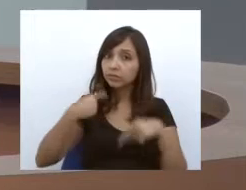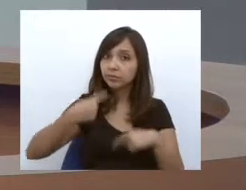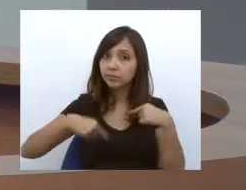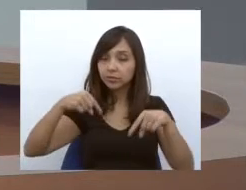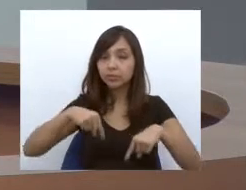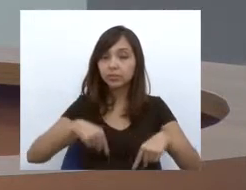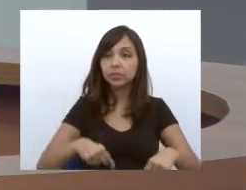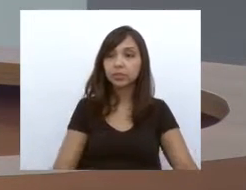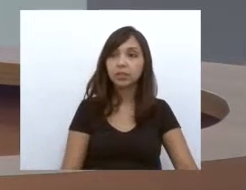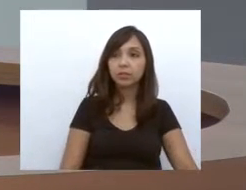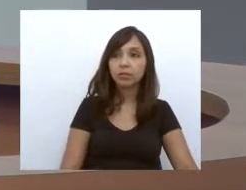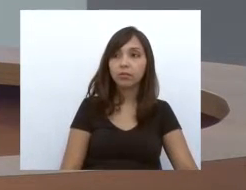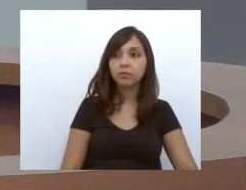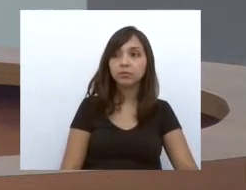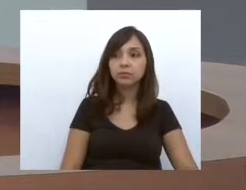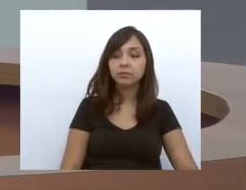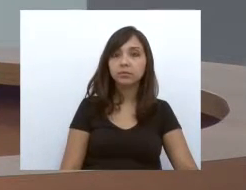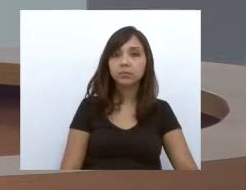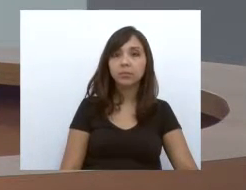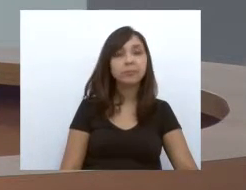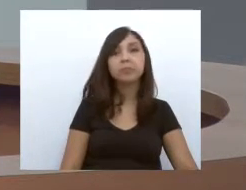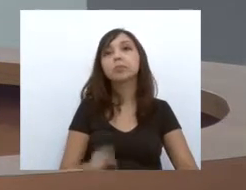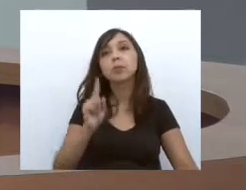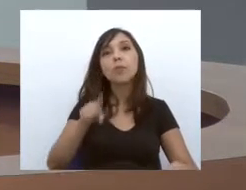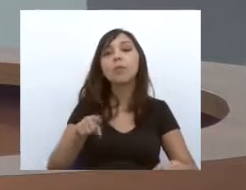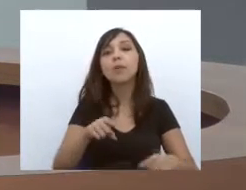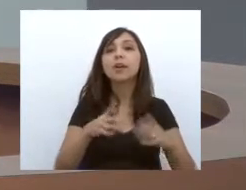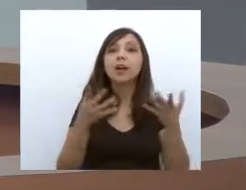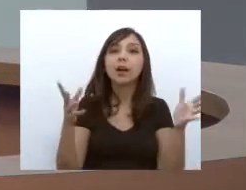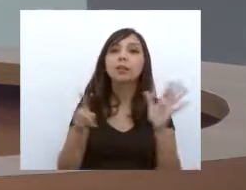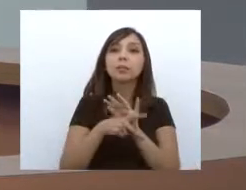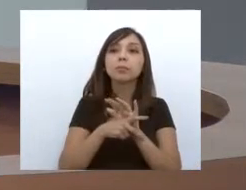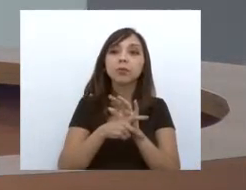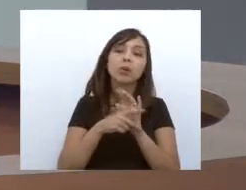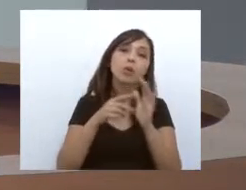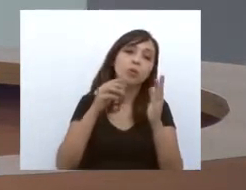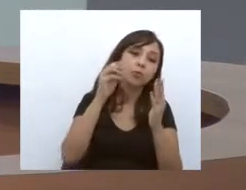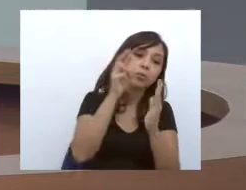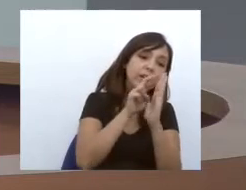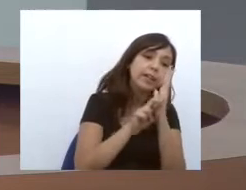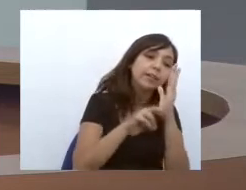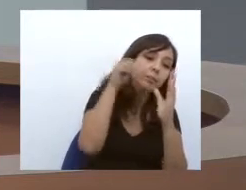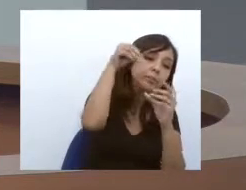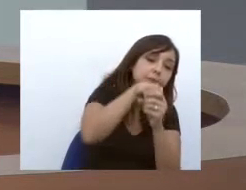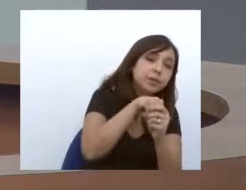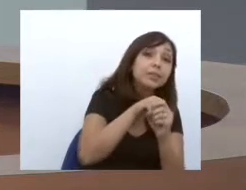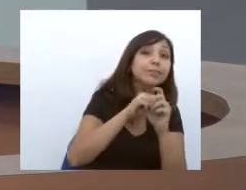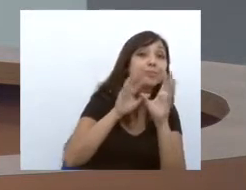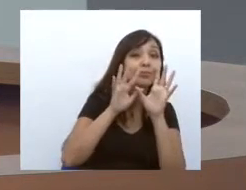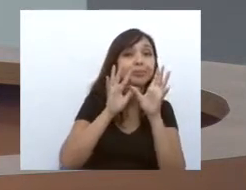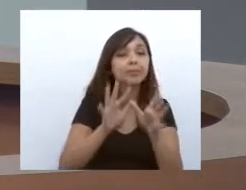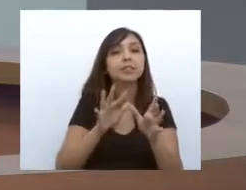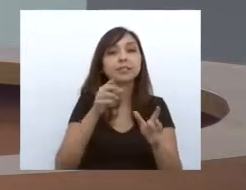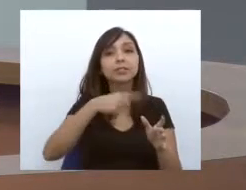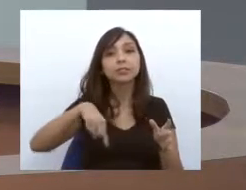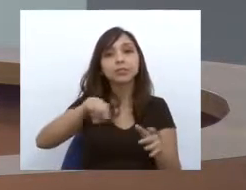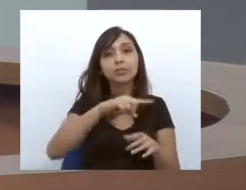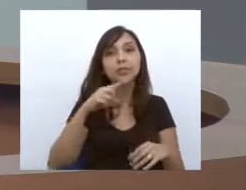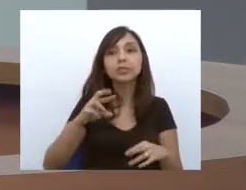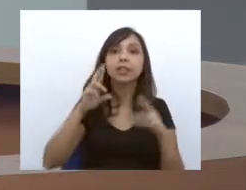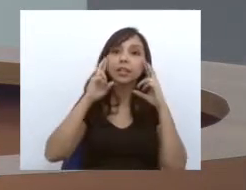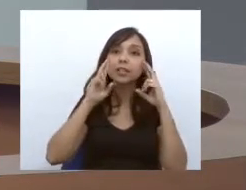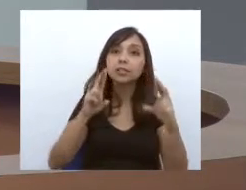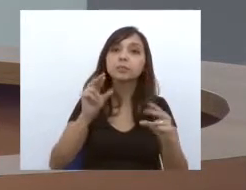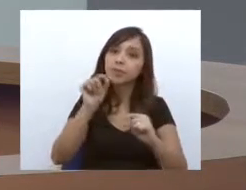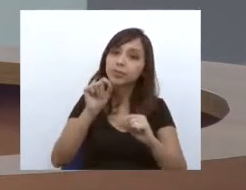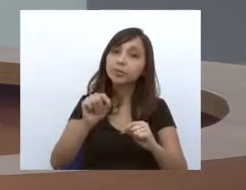aqui, professor Jesus. Não é um precedente formal comum, é um precedente que diz